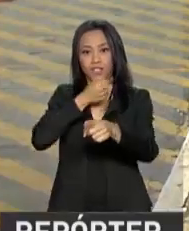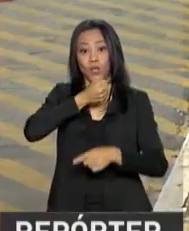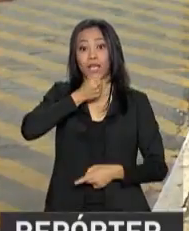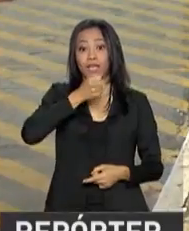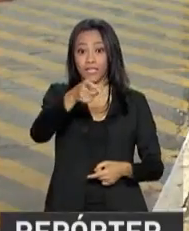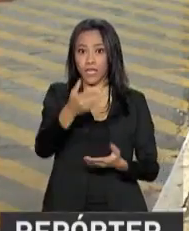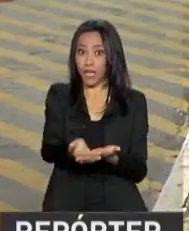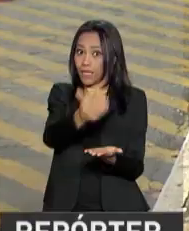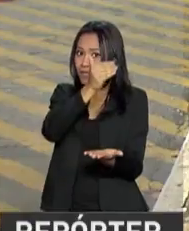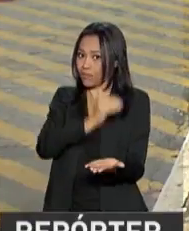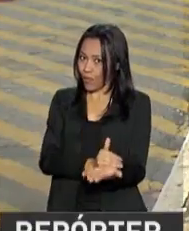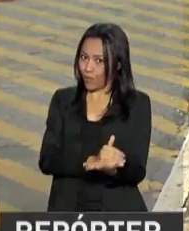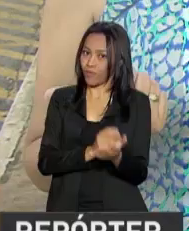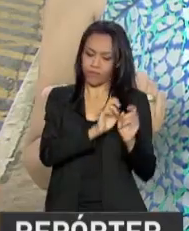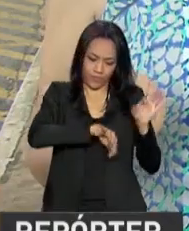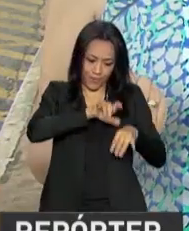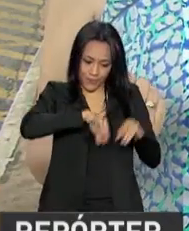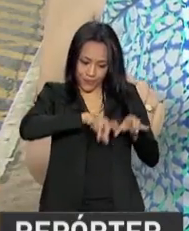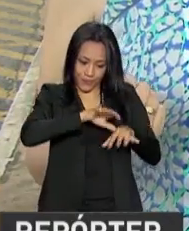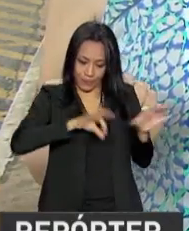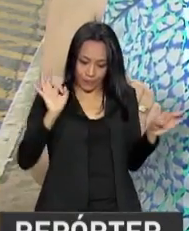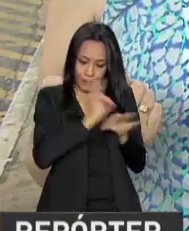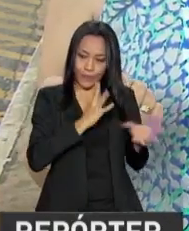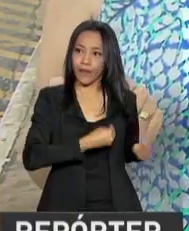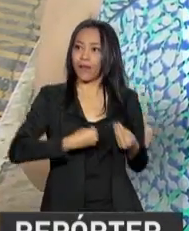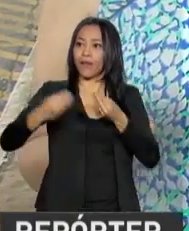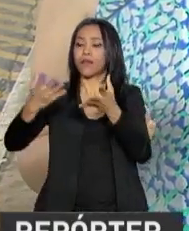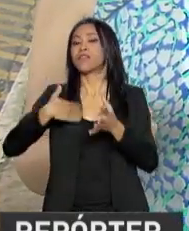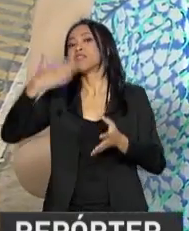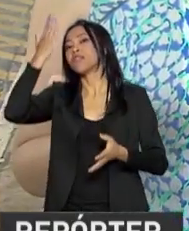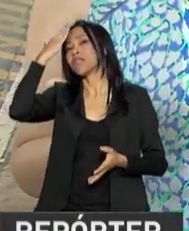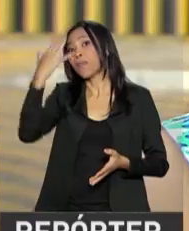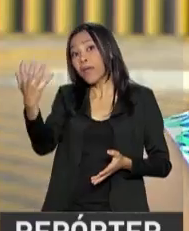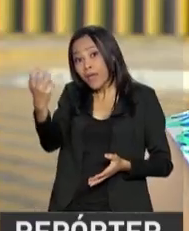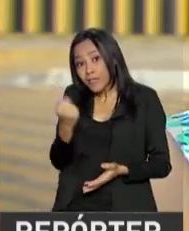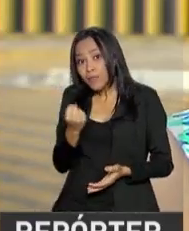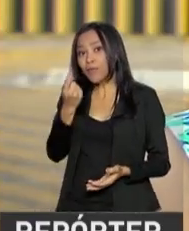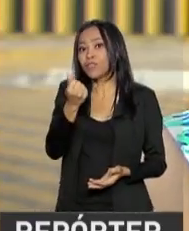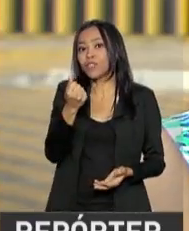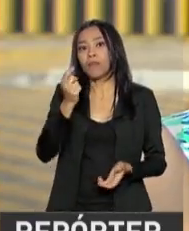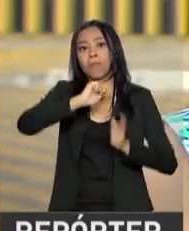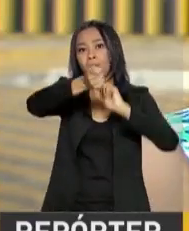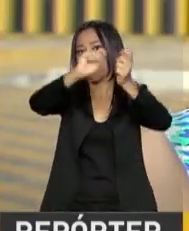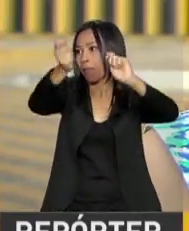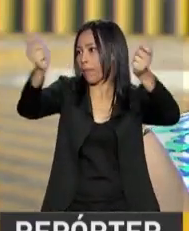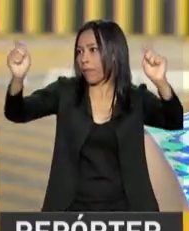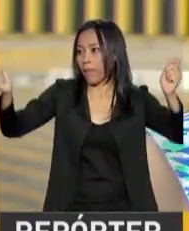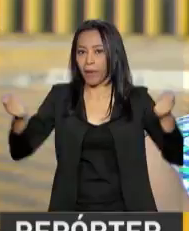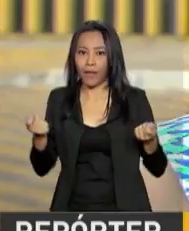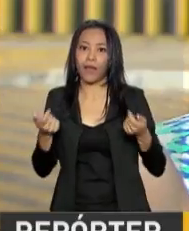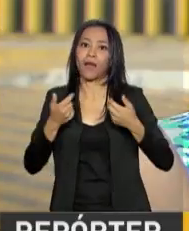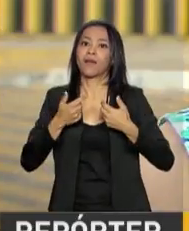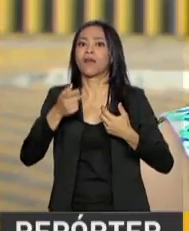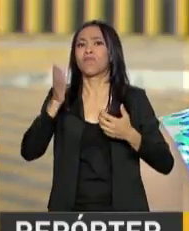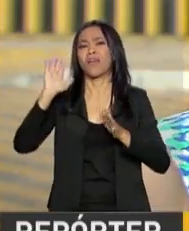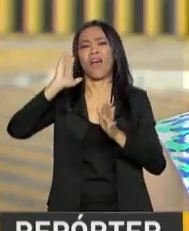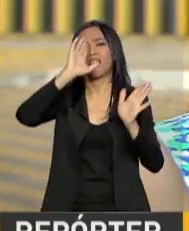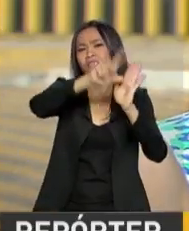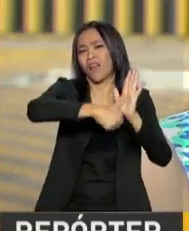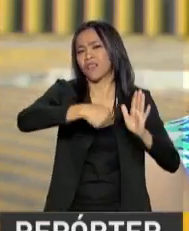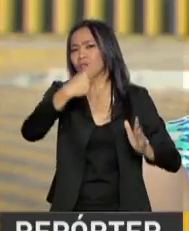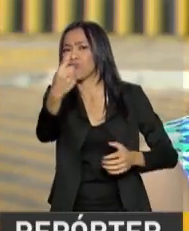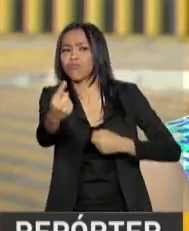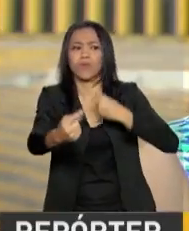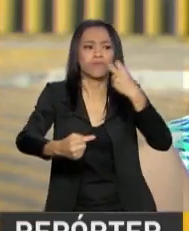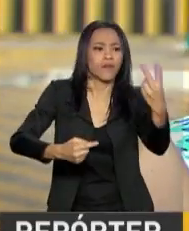antecipou na hora de declarar e já sabe o que vai fazer com o dinheiro pagar as contas volta e meia acaba atrás uma conta